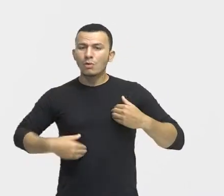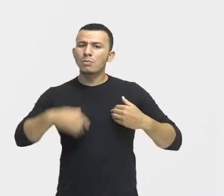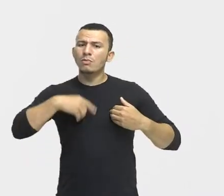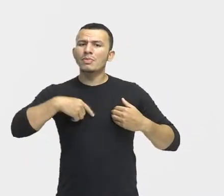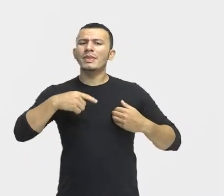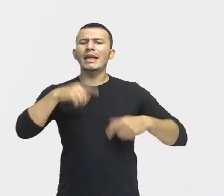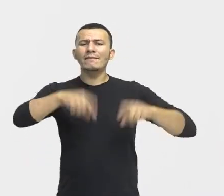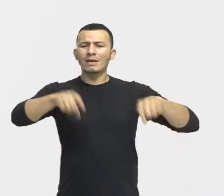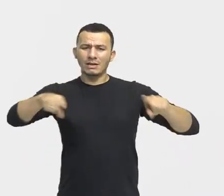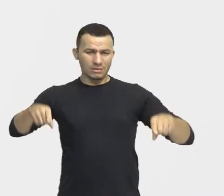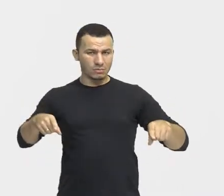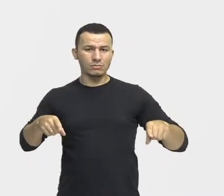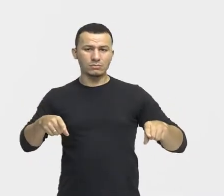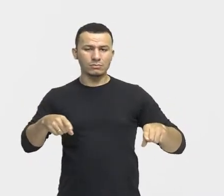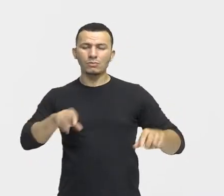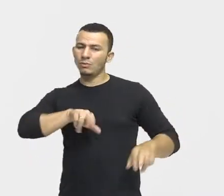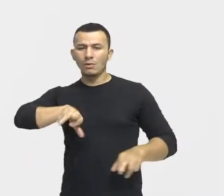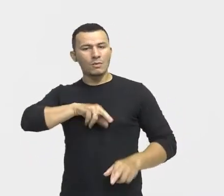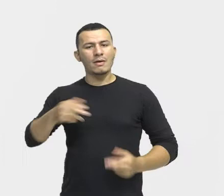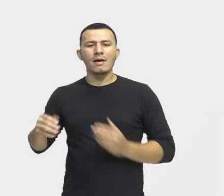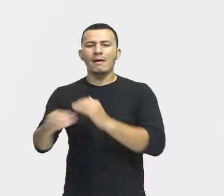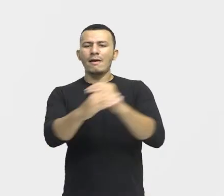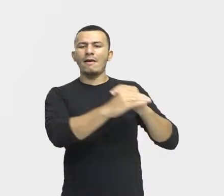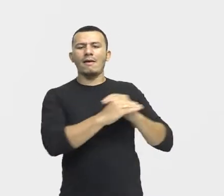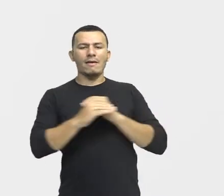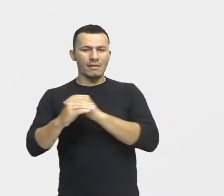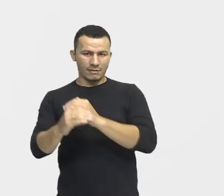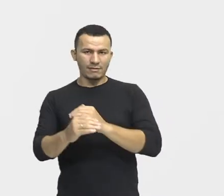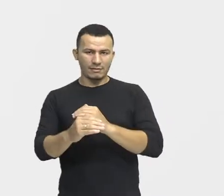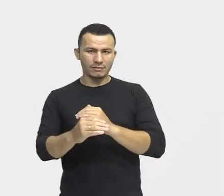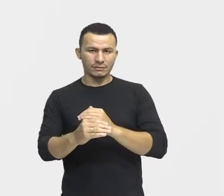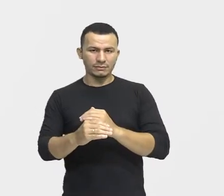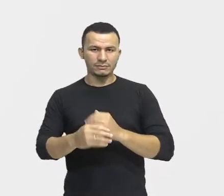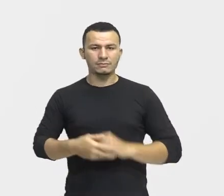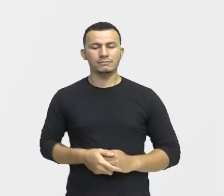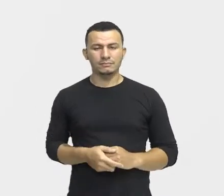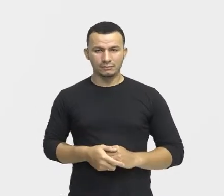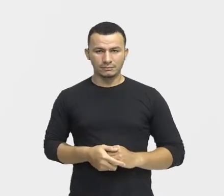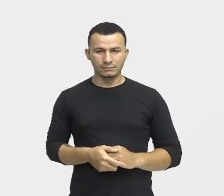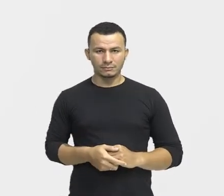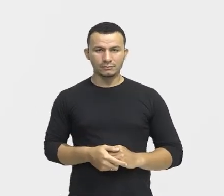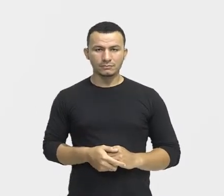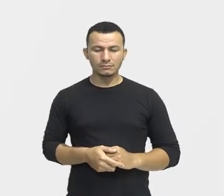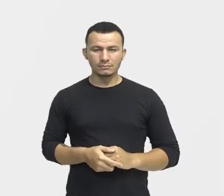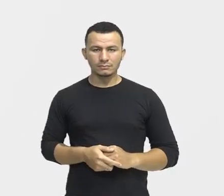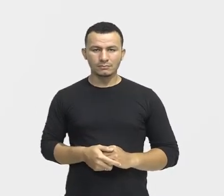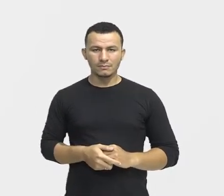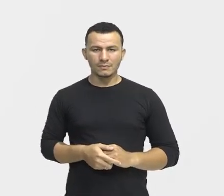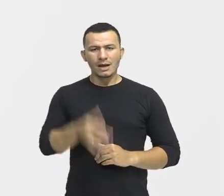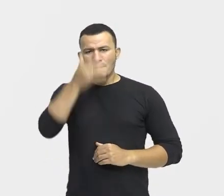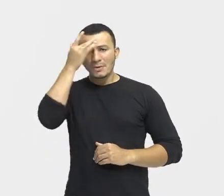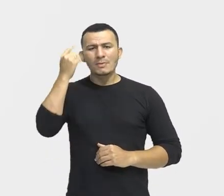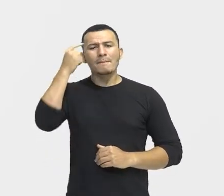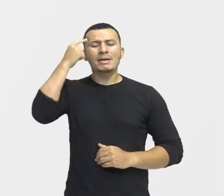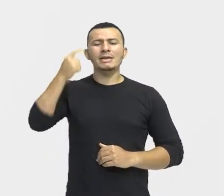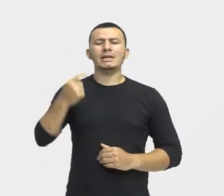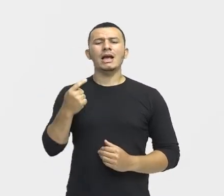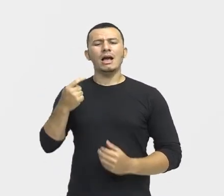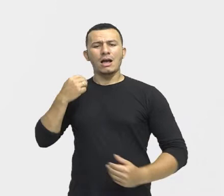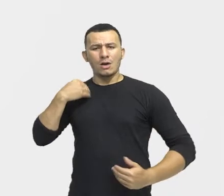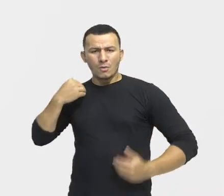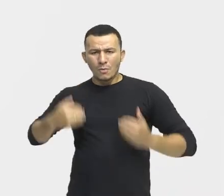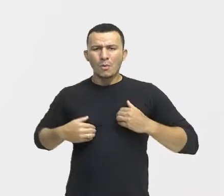o outro. Então, querer harmonizar isso, tornando todos homogêneos, o mesmo corpo, é sinal